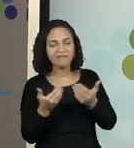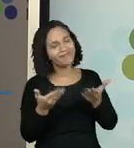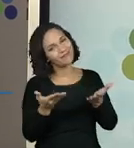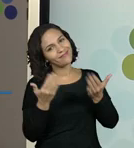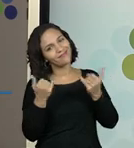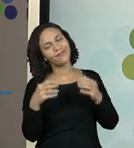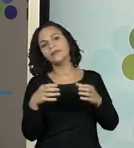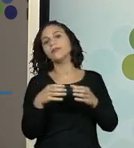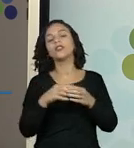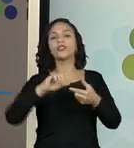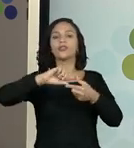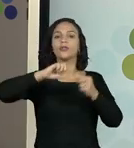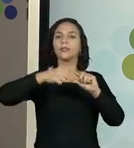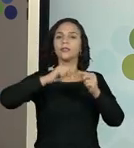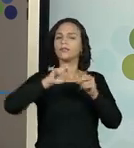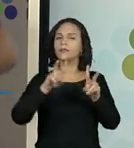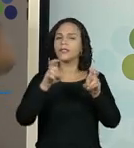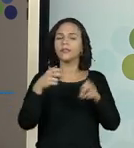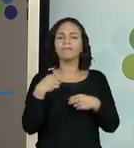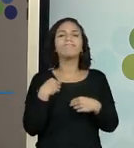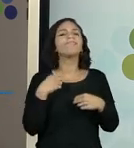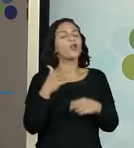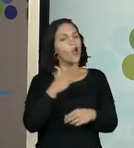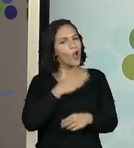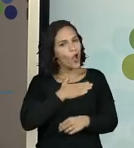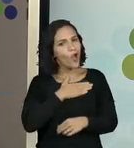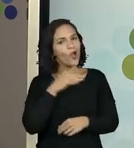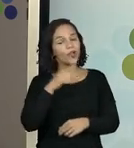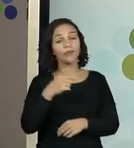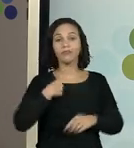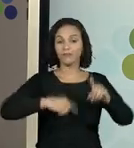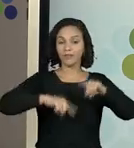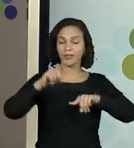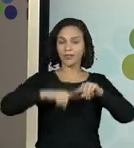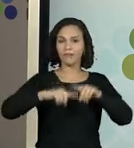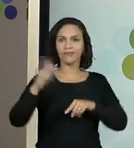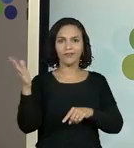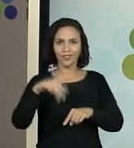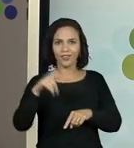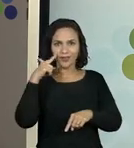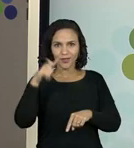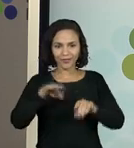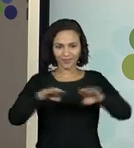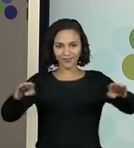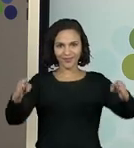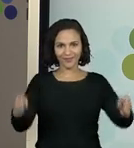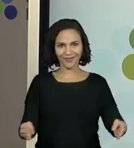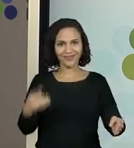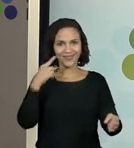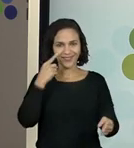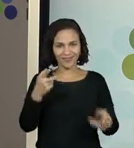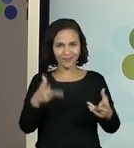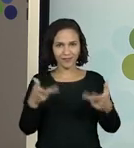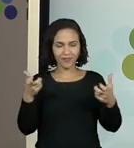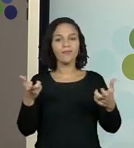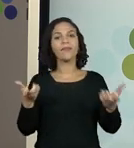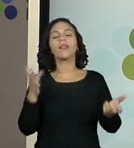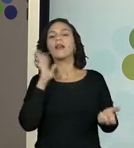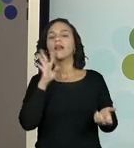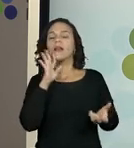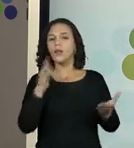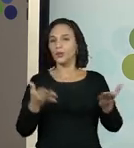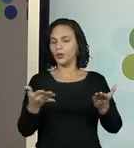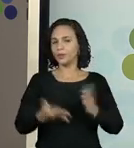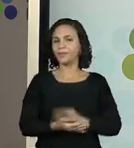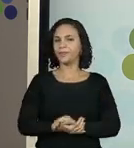turma. Geometria é um tema que eu gosto bastante. Trouxe um material aqui, vocês viram que eu estou com a bancada, né? Então hoje vai ser bem bacana, tá